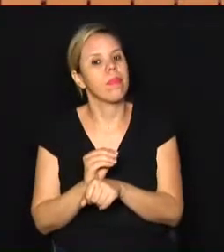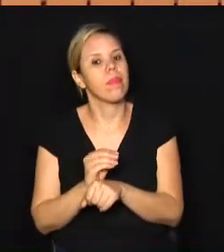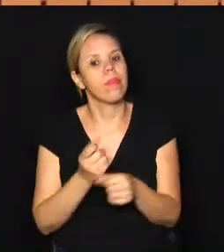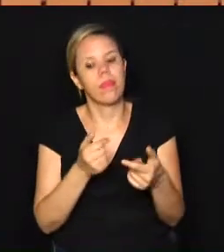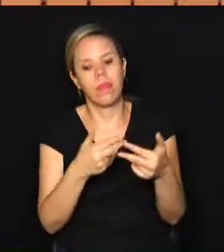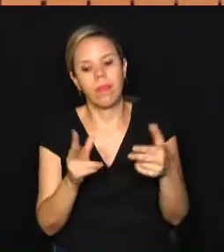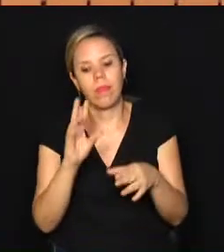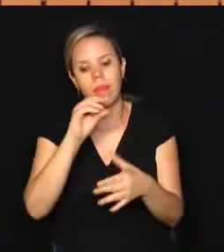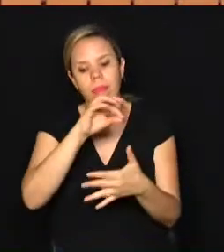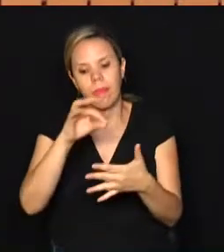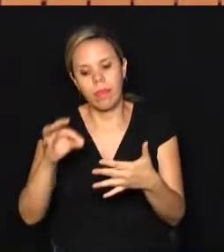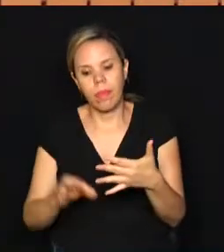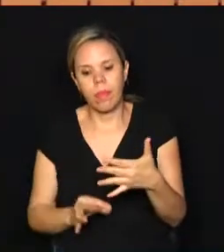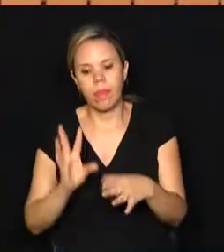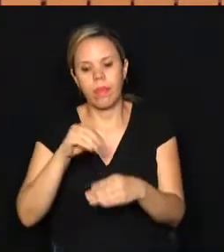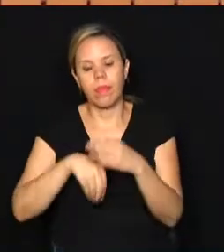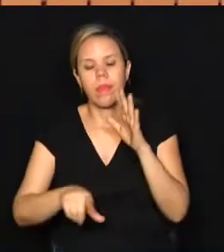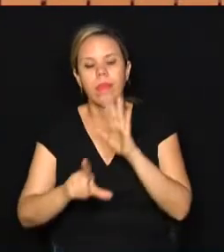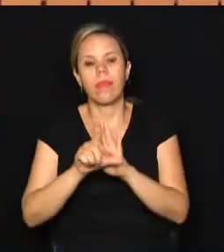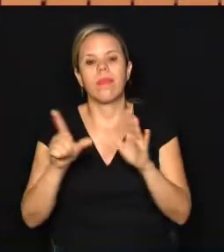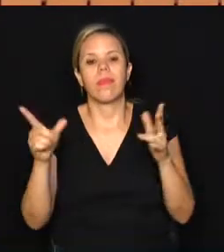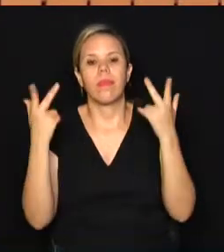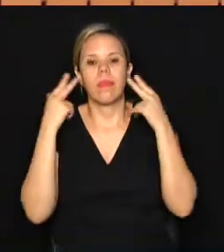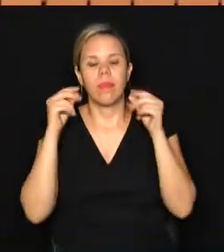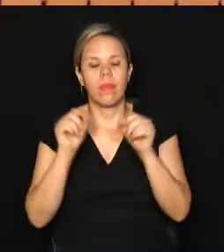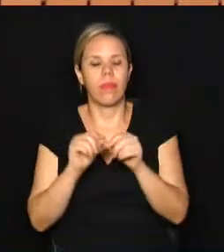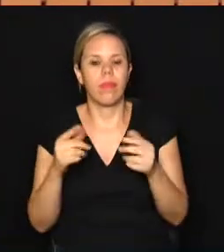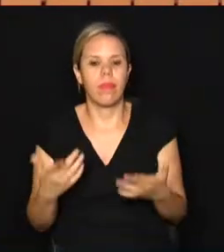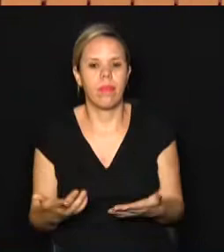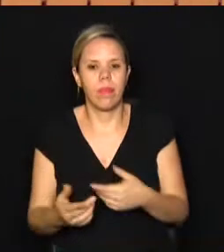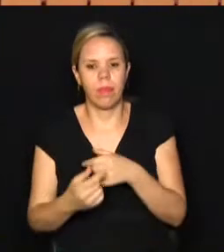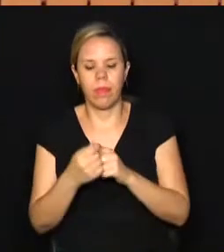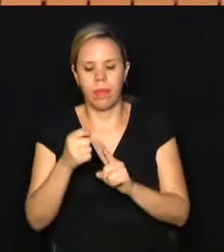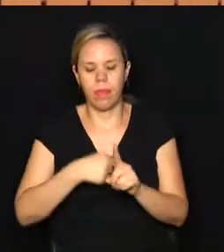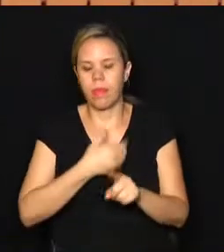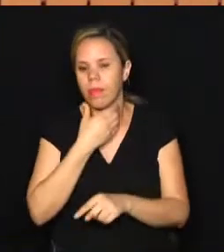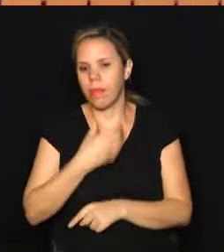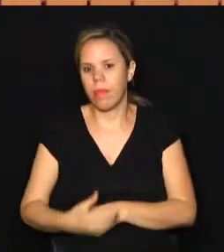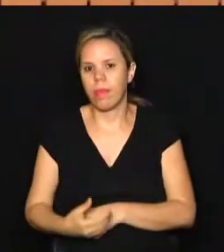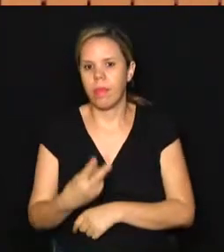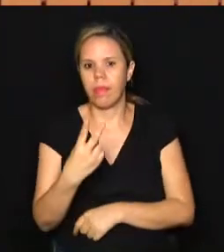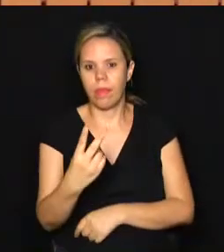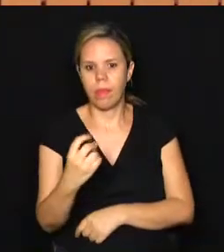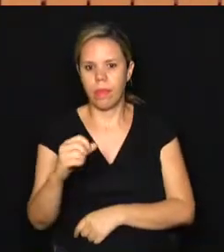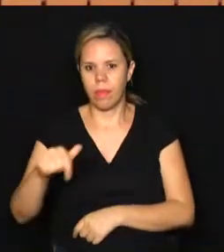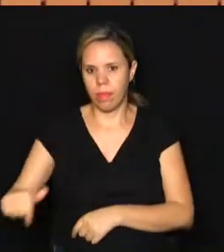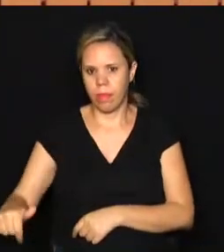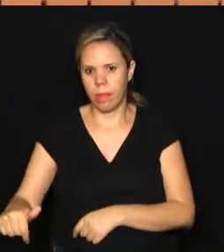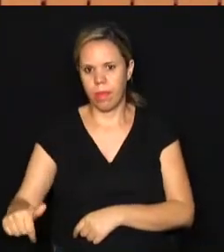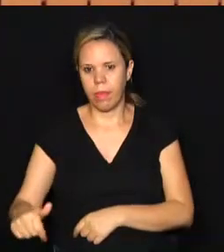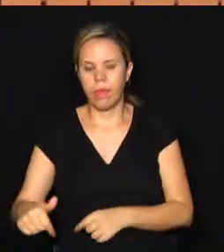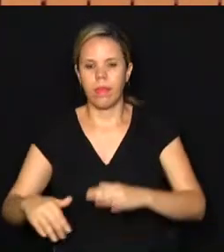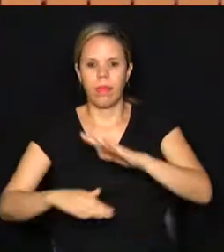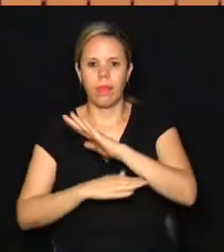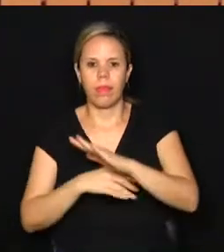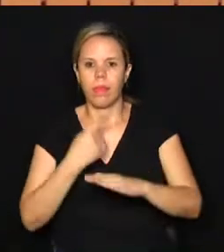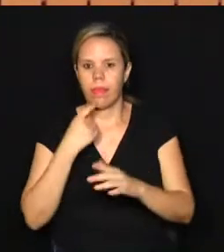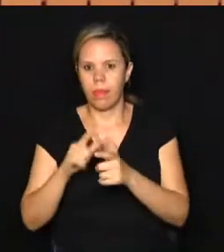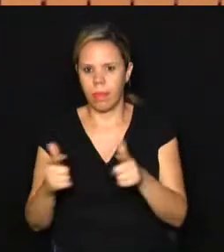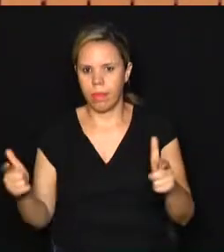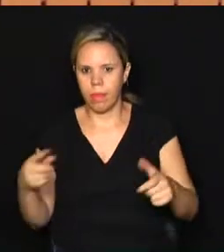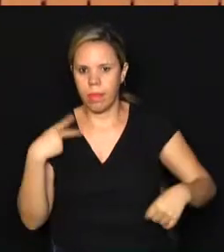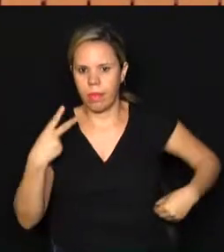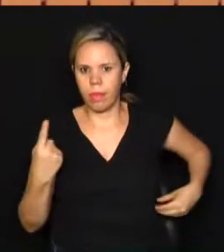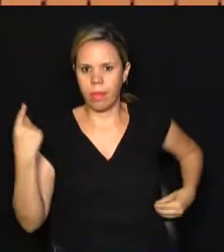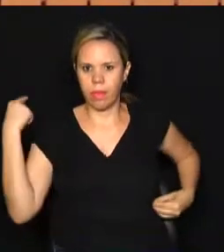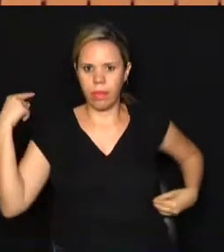Em 2017, em dezembro de 2017, a Câmara de Campinas aprovou por maioria dos vereadores, na época